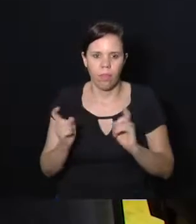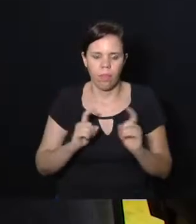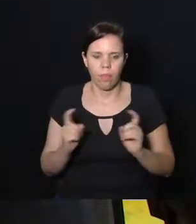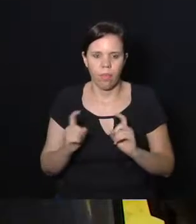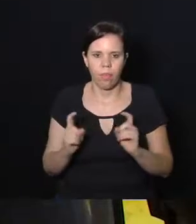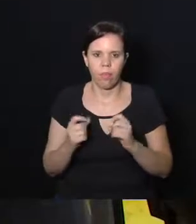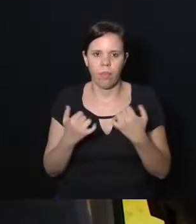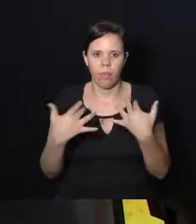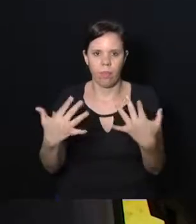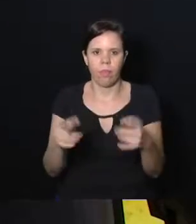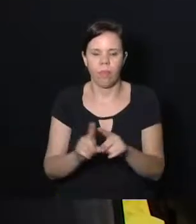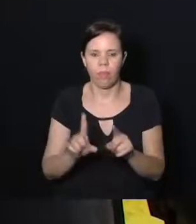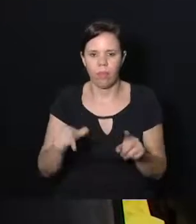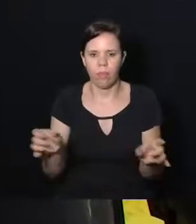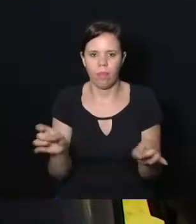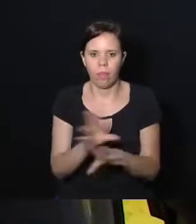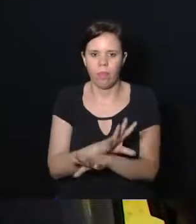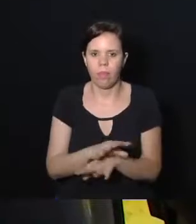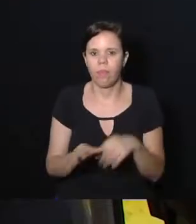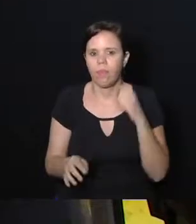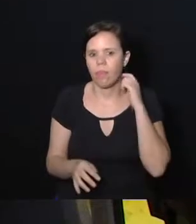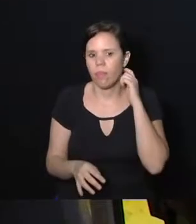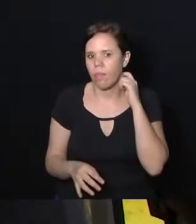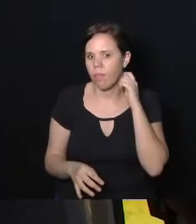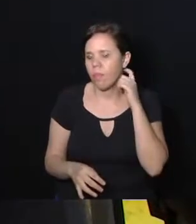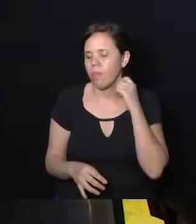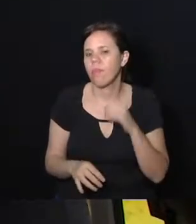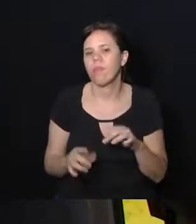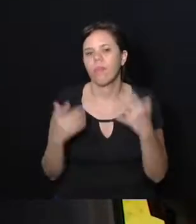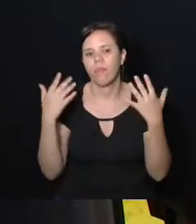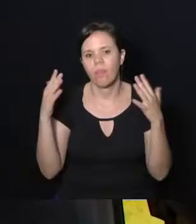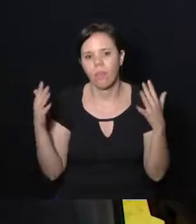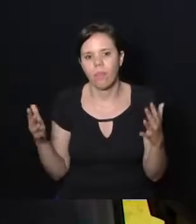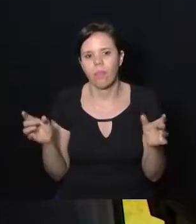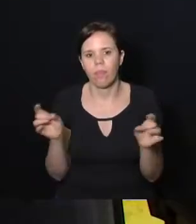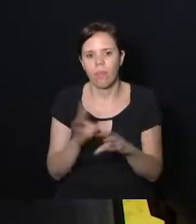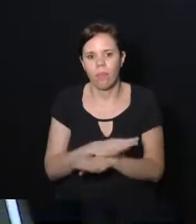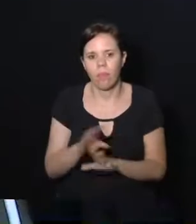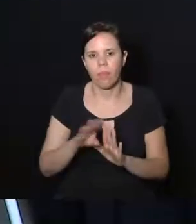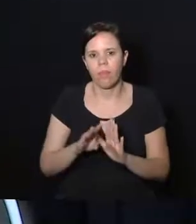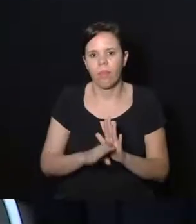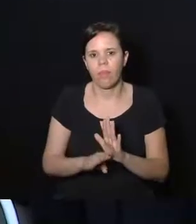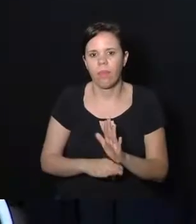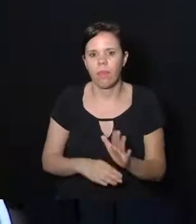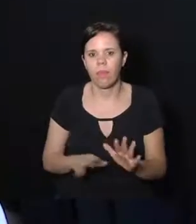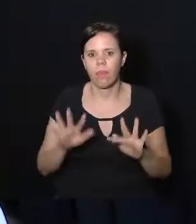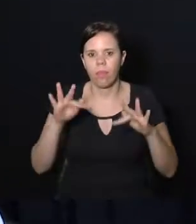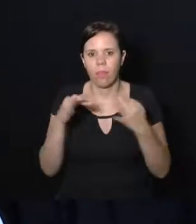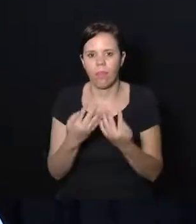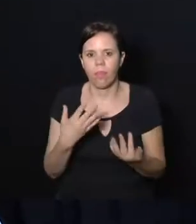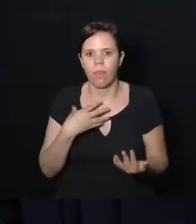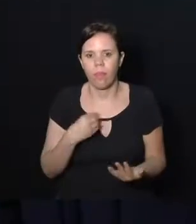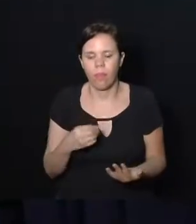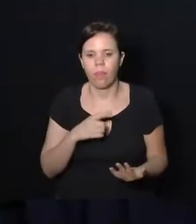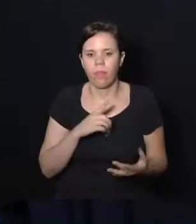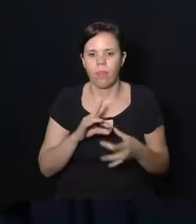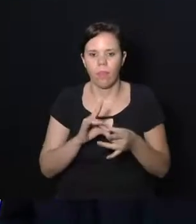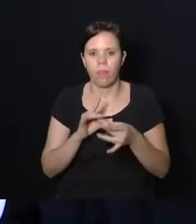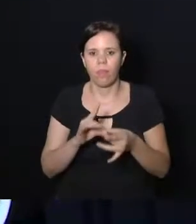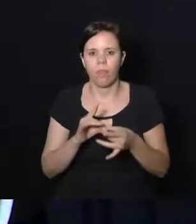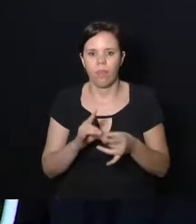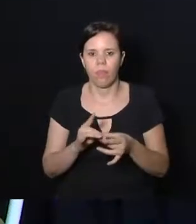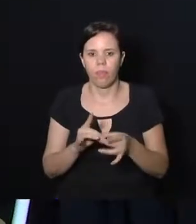E depois a gente encerra com uma cerimônia festiva de encerramento do programa. Pais e filhos estão alinhados e